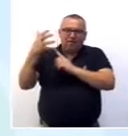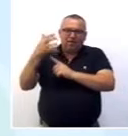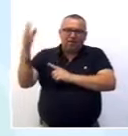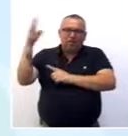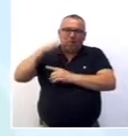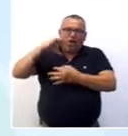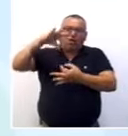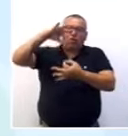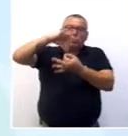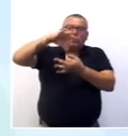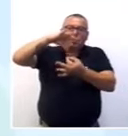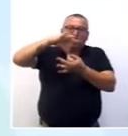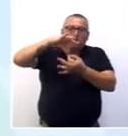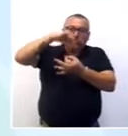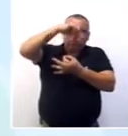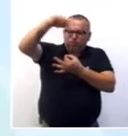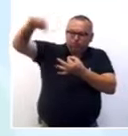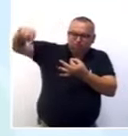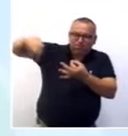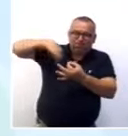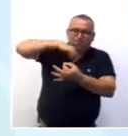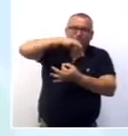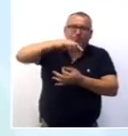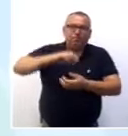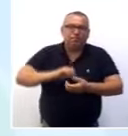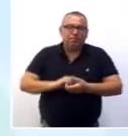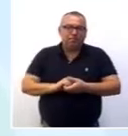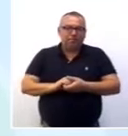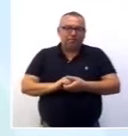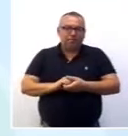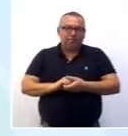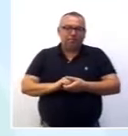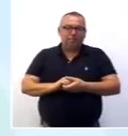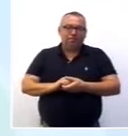do zodíaco. Pode passar.